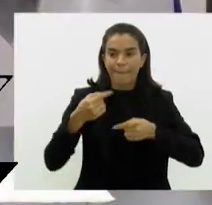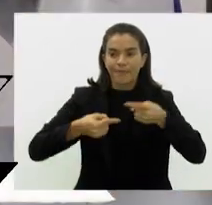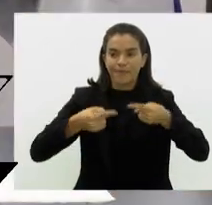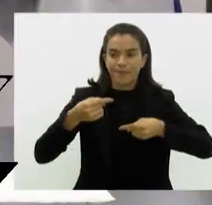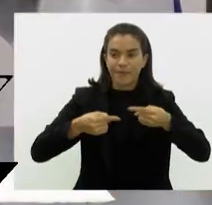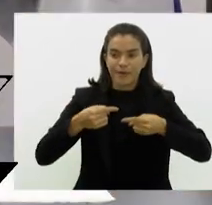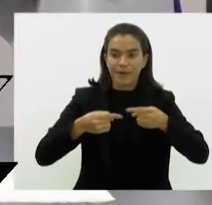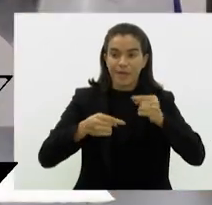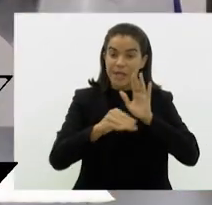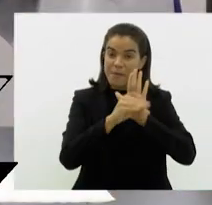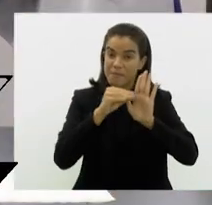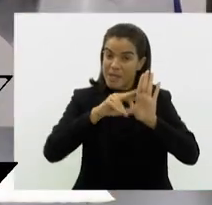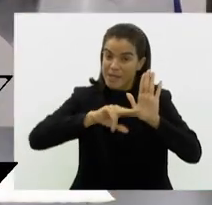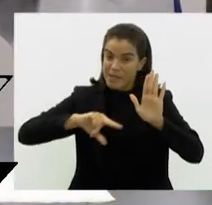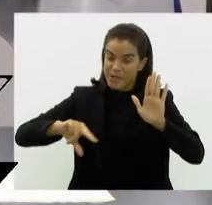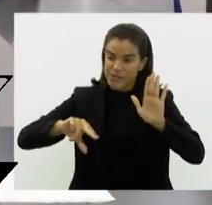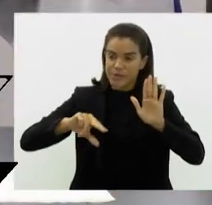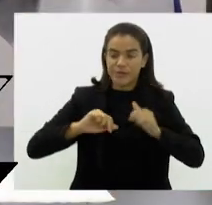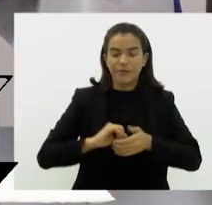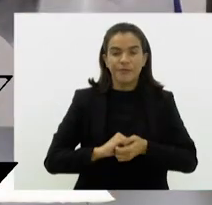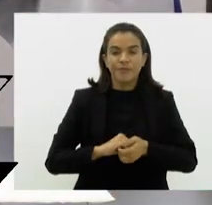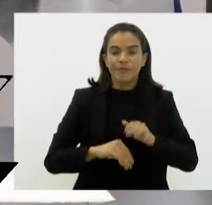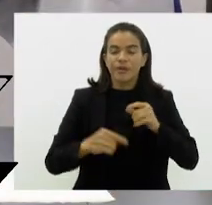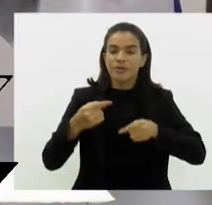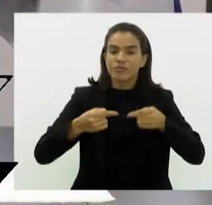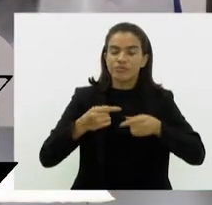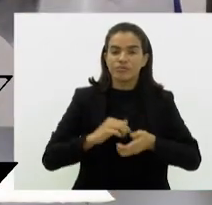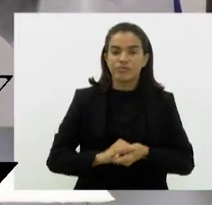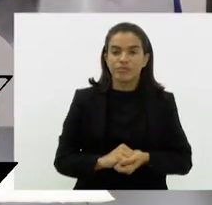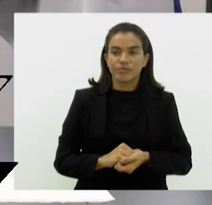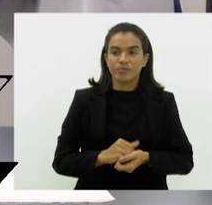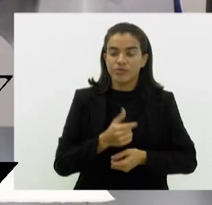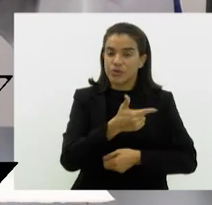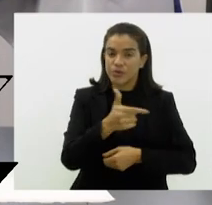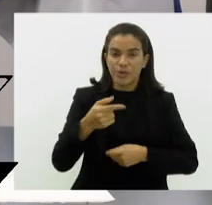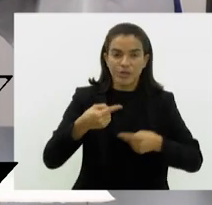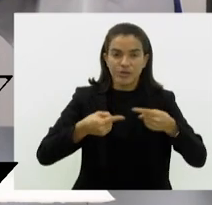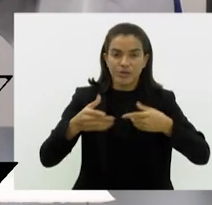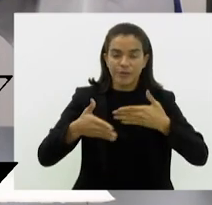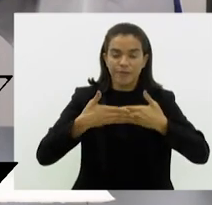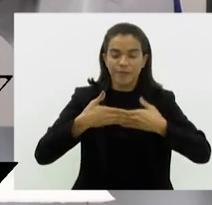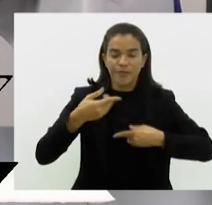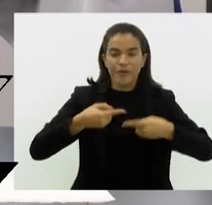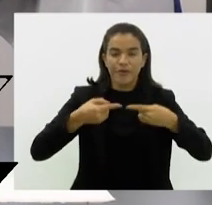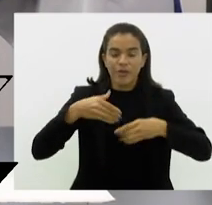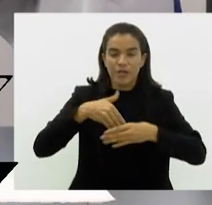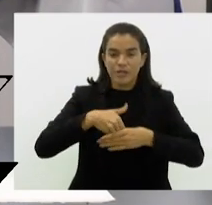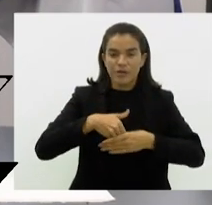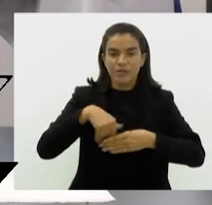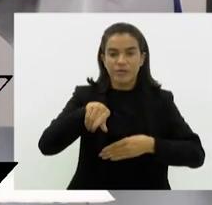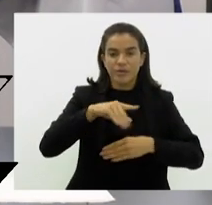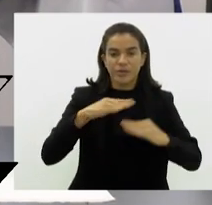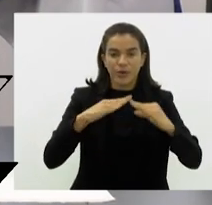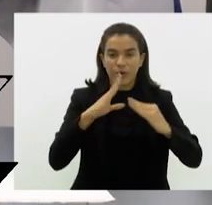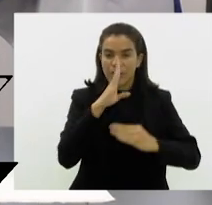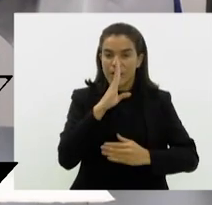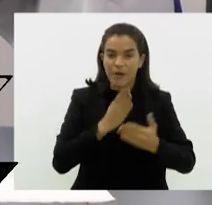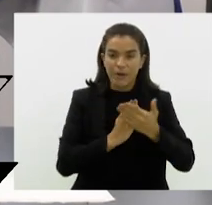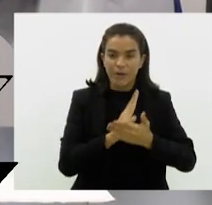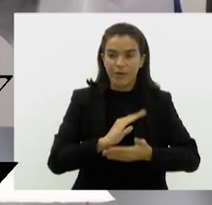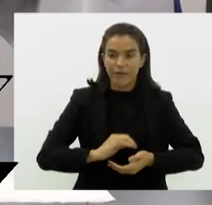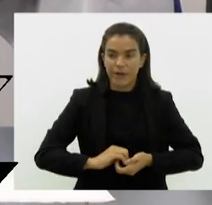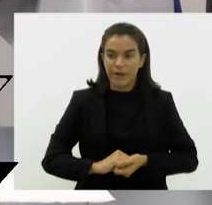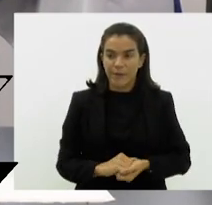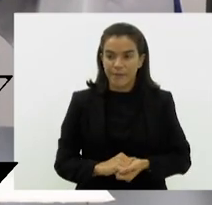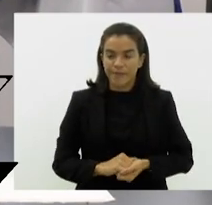discussão. Emendas, desculpa. Emendas. Em discussão. Não havendo quem queira discutir, encerrada a discussão. Em votação, senhores que aprovam, permaneçam como